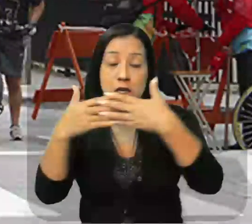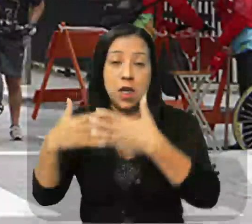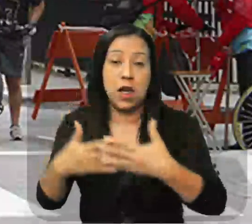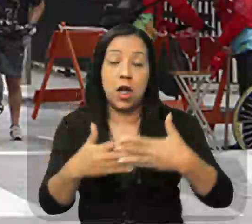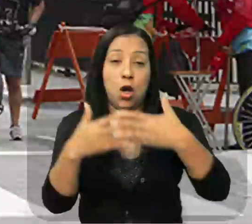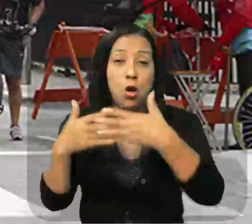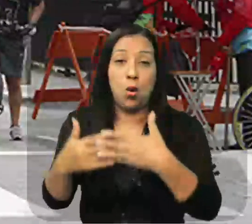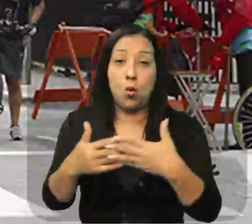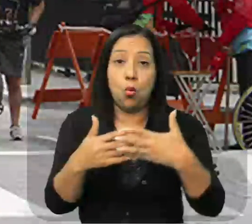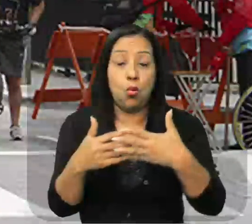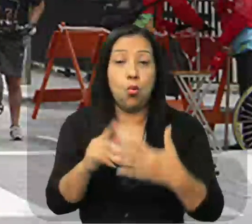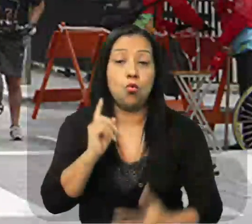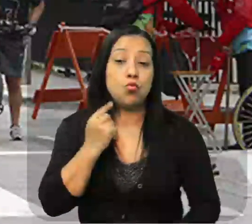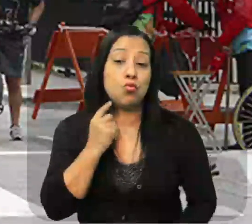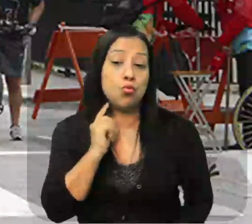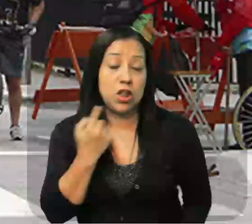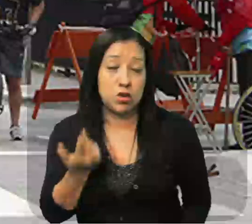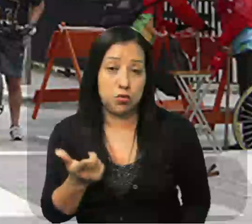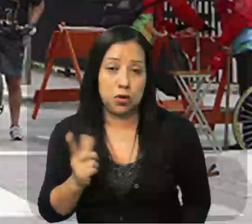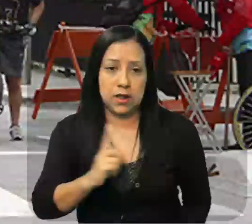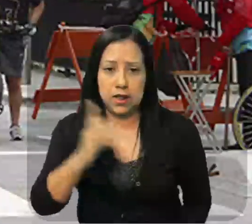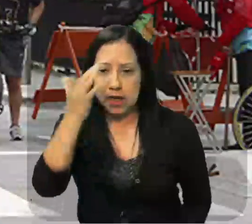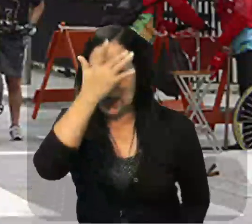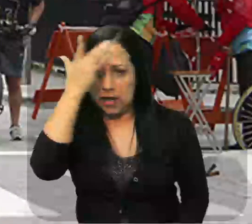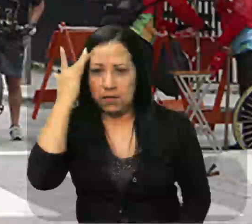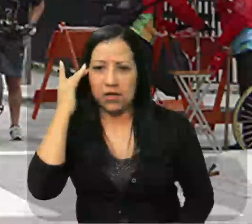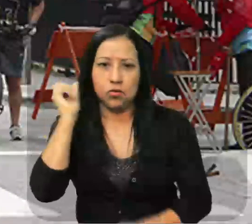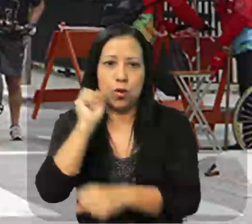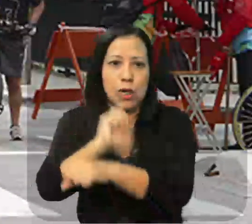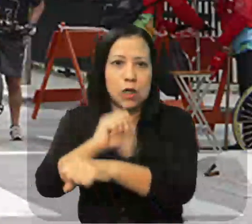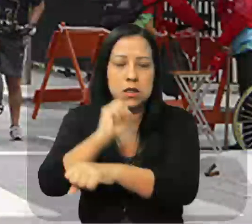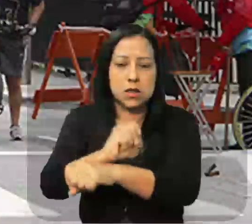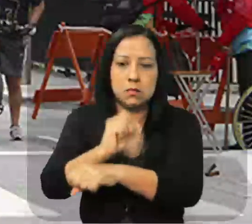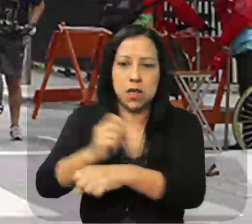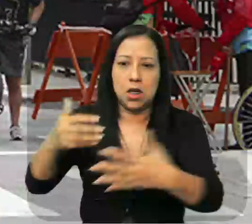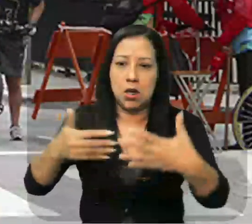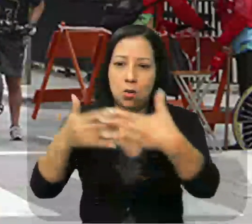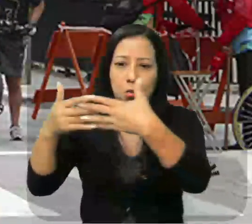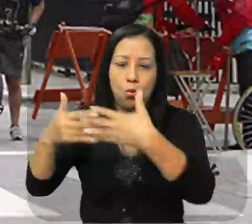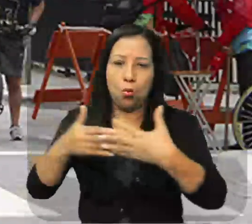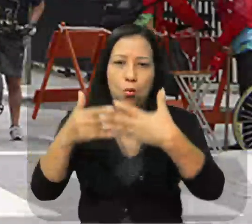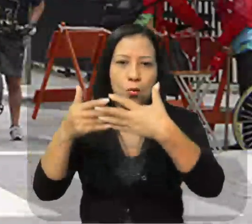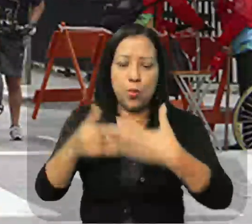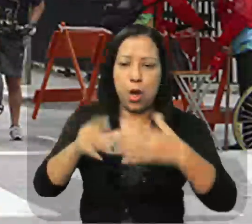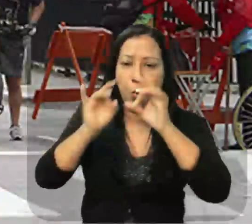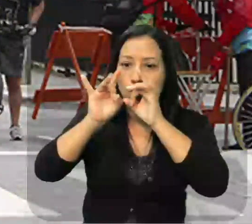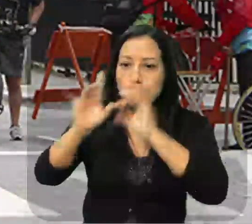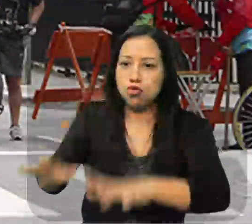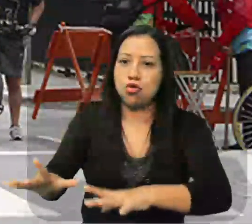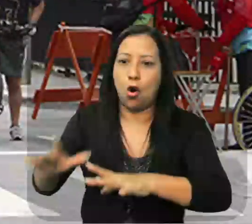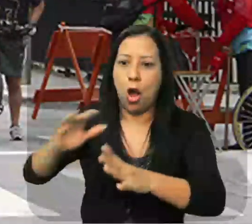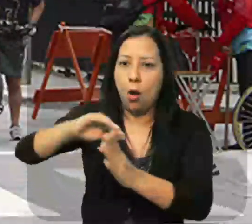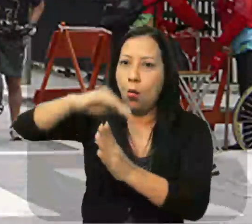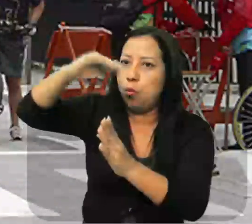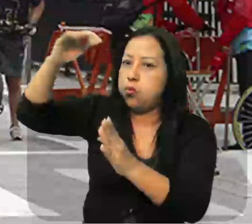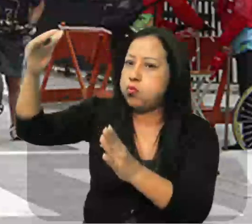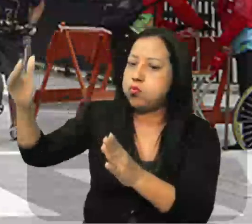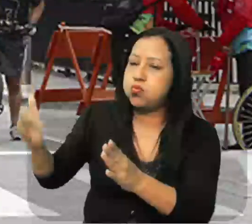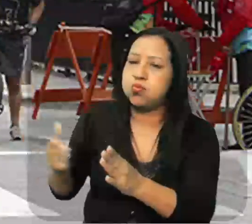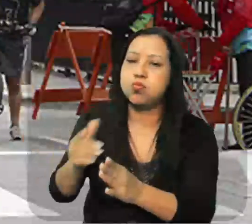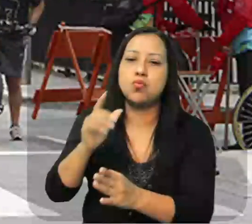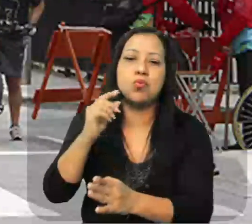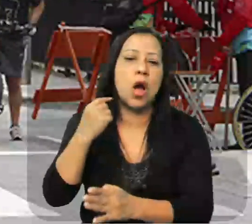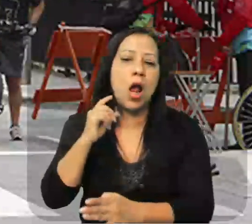caminhão. É triste, mas é uma verdade. Tem gente que fica esperando o caminhão jogar